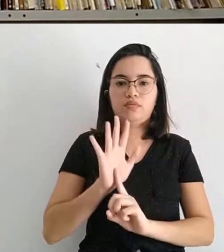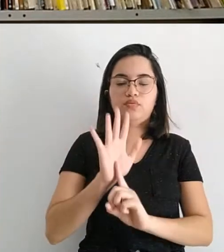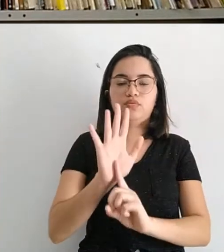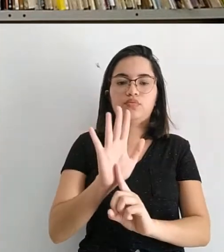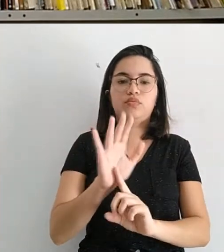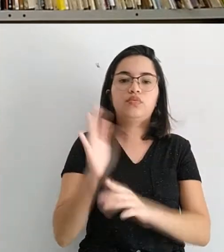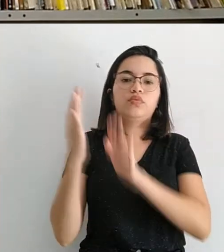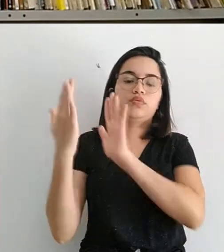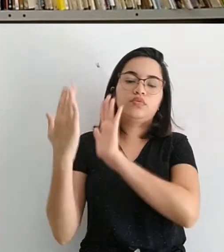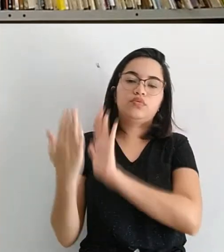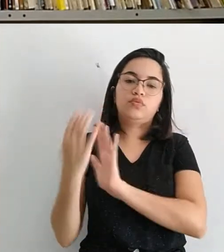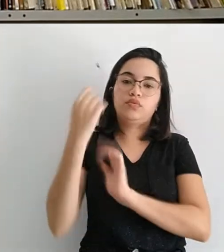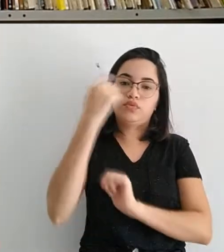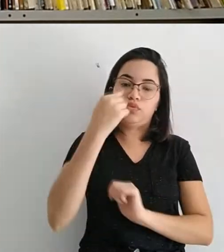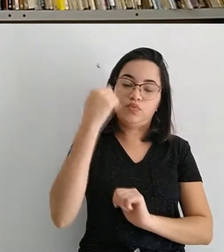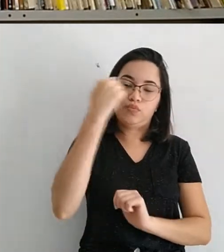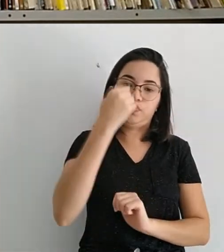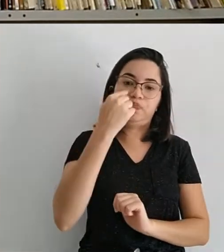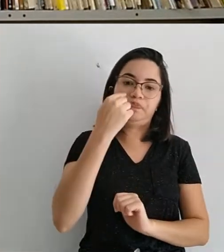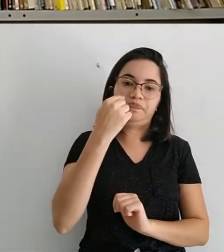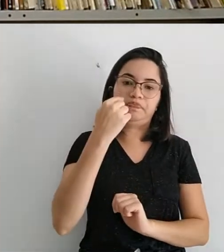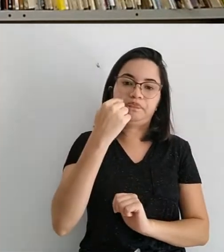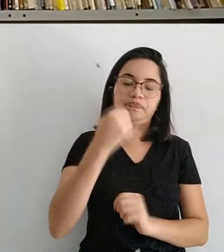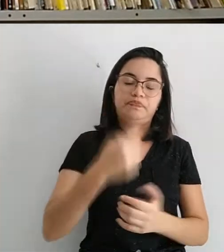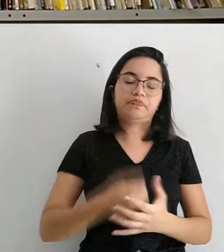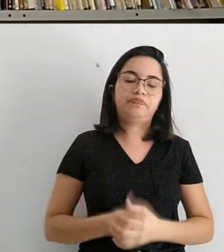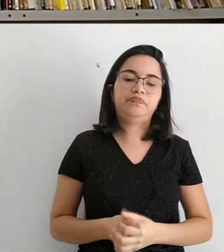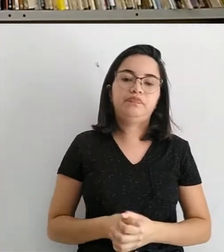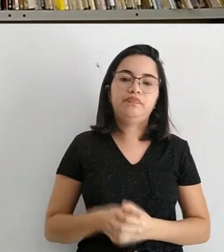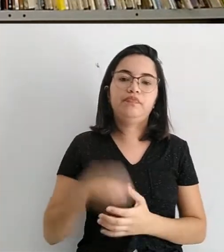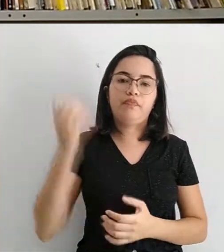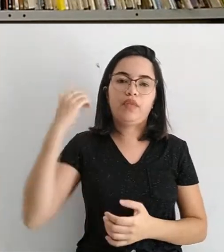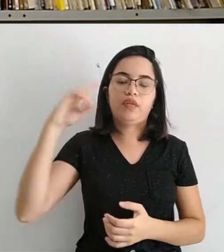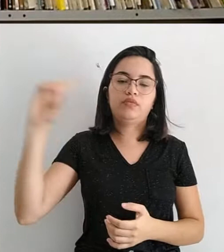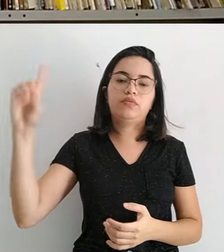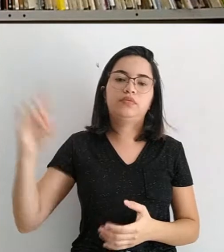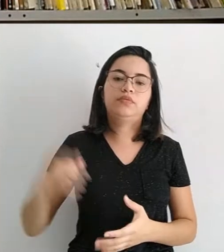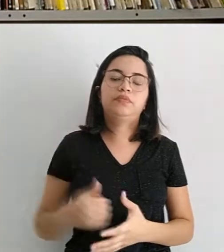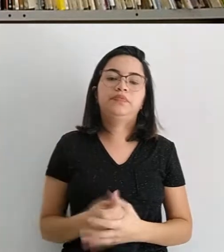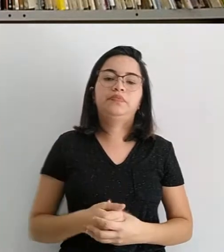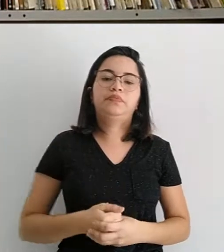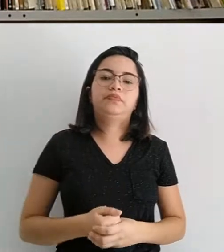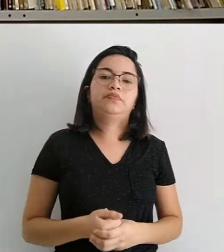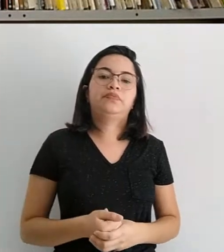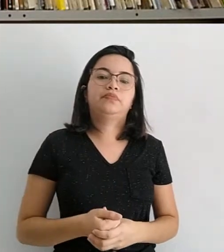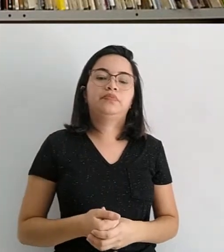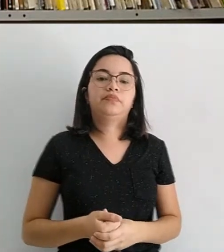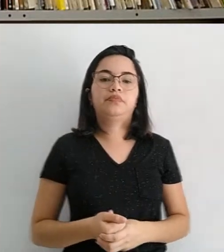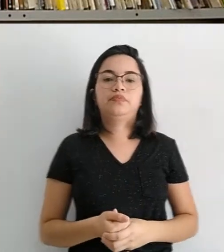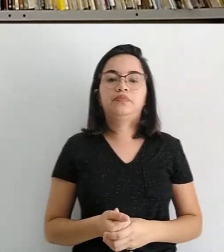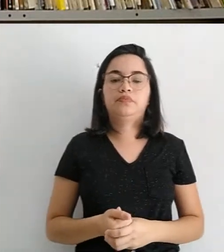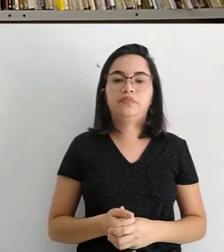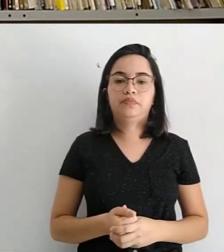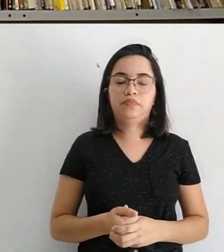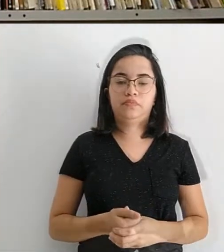exposto diante dos seus olhos, diante daquele que havemos de prestar